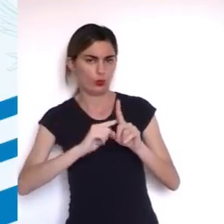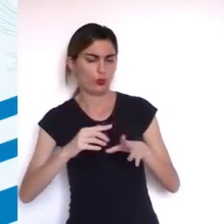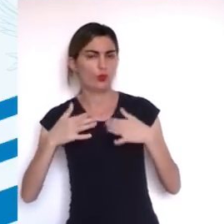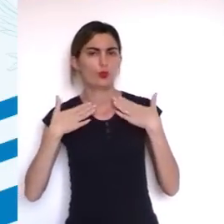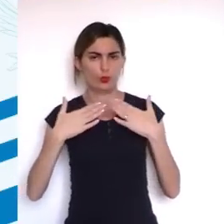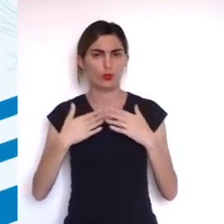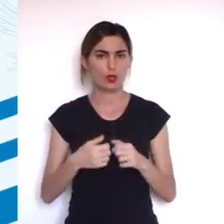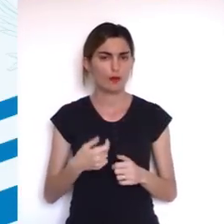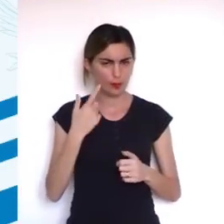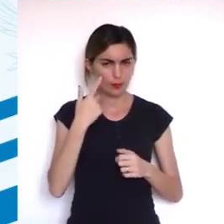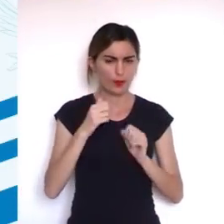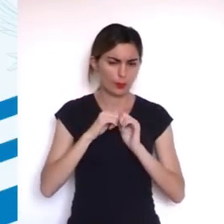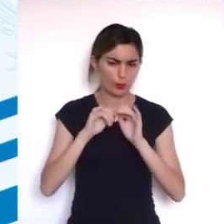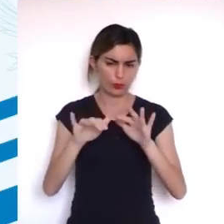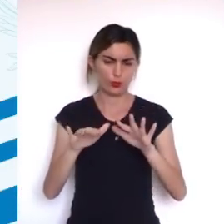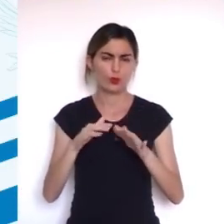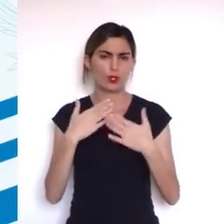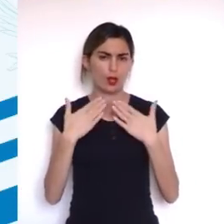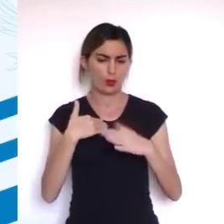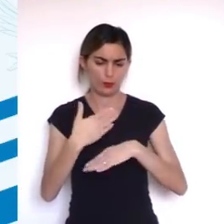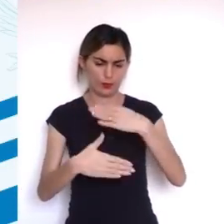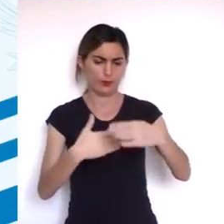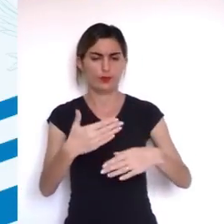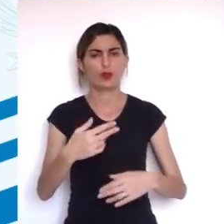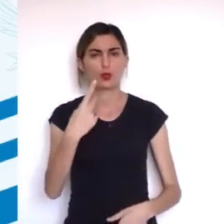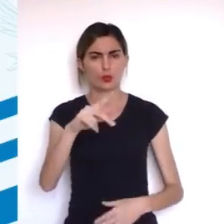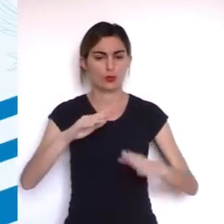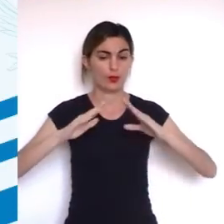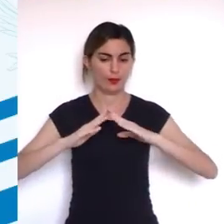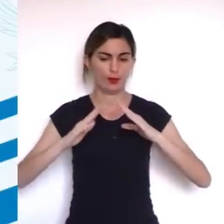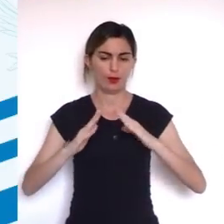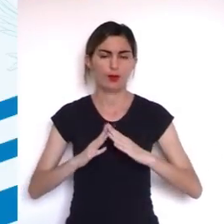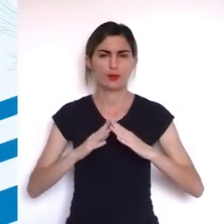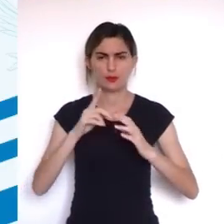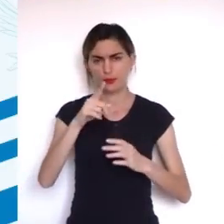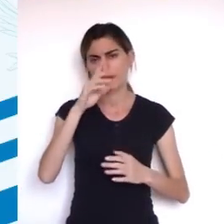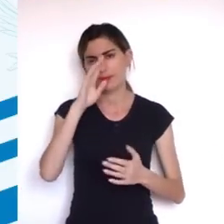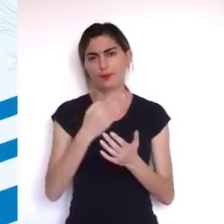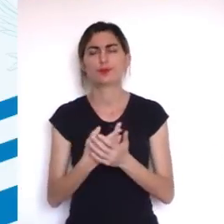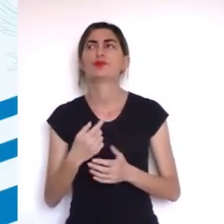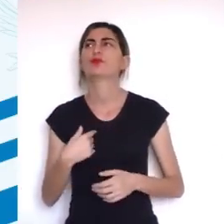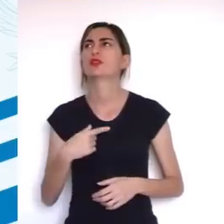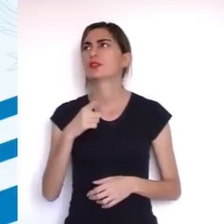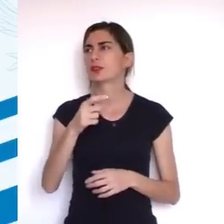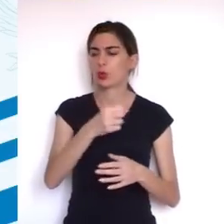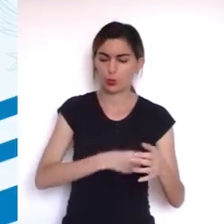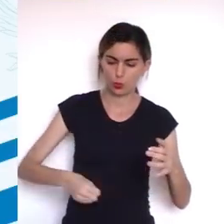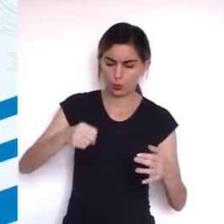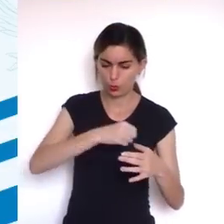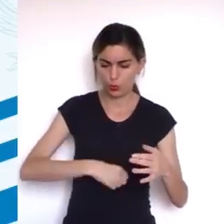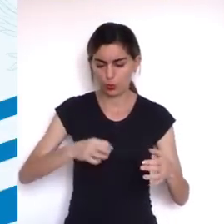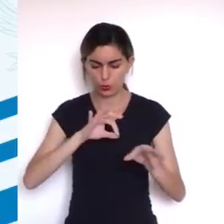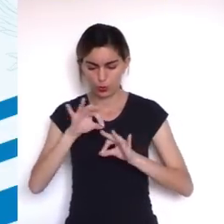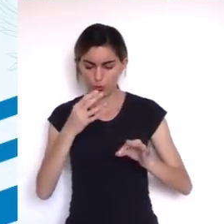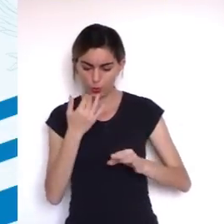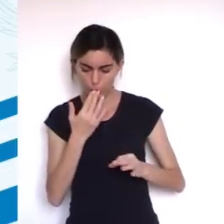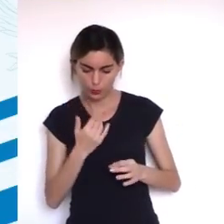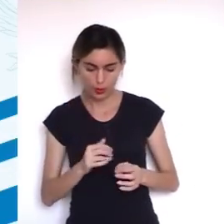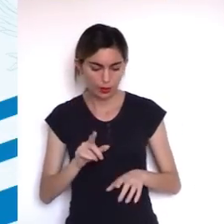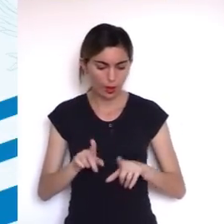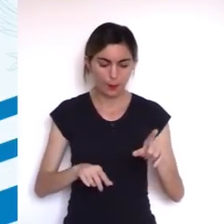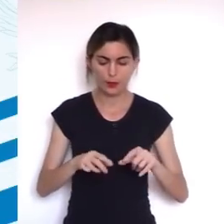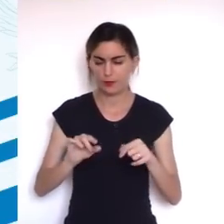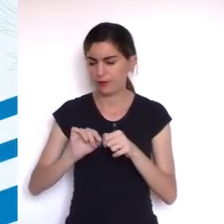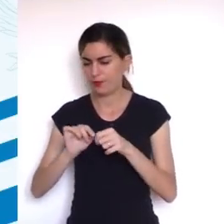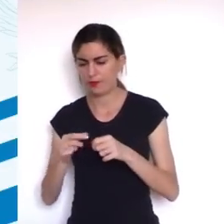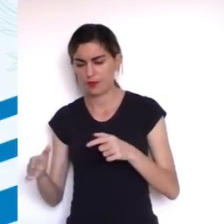aí sobre propagação de calor. Eu acredito que na sua casa, quando você está cozinhando, né, e de